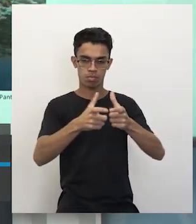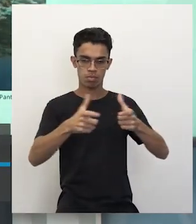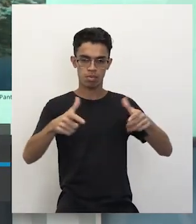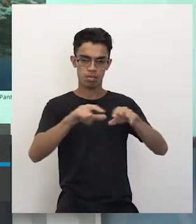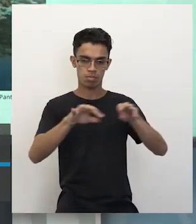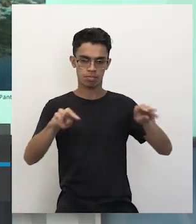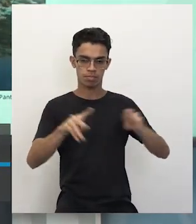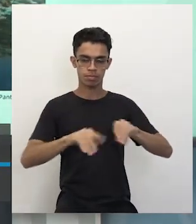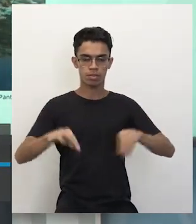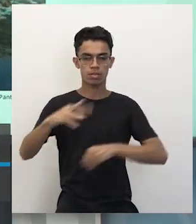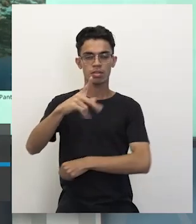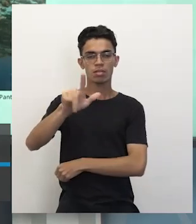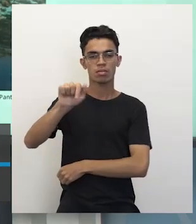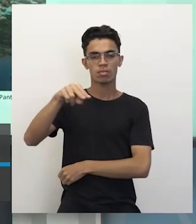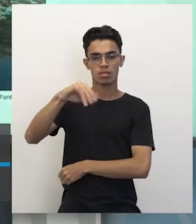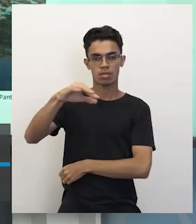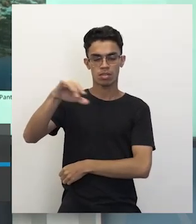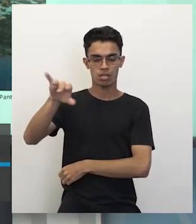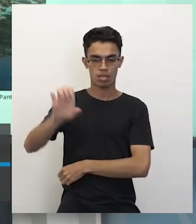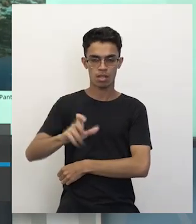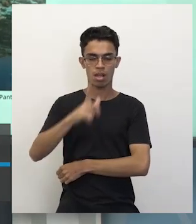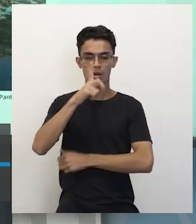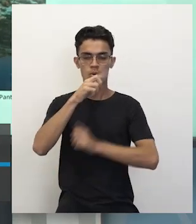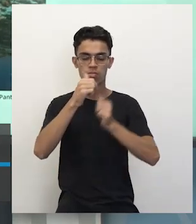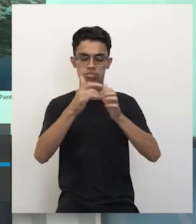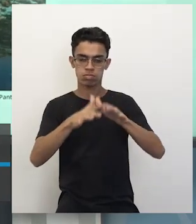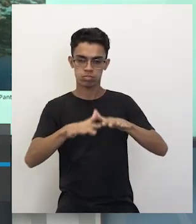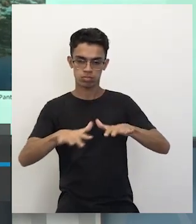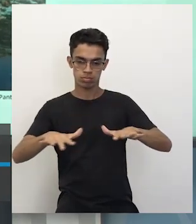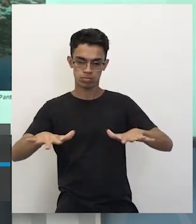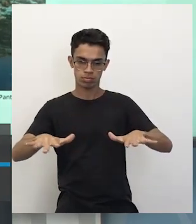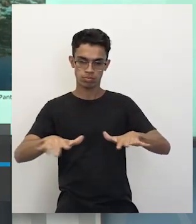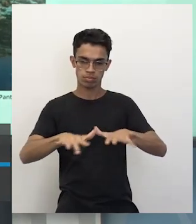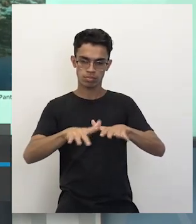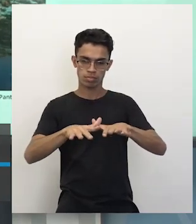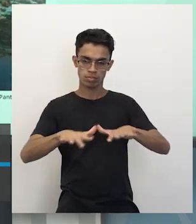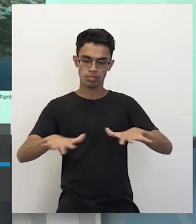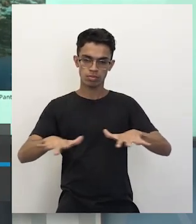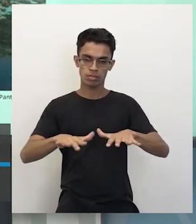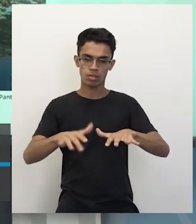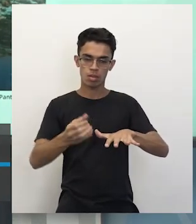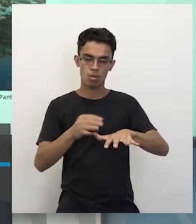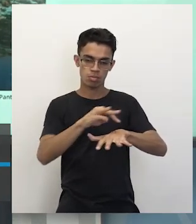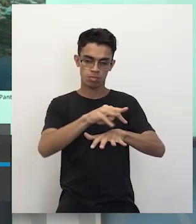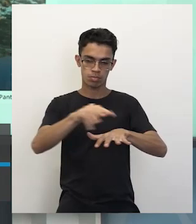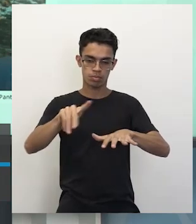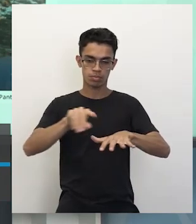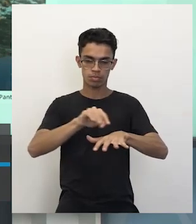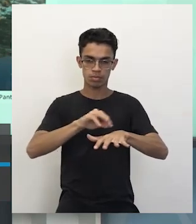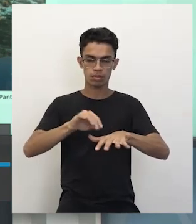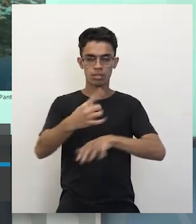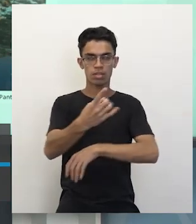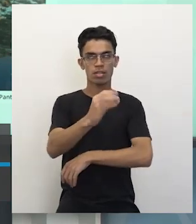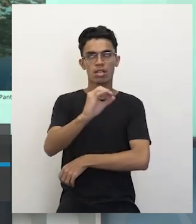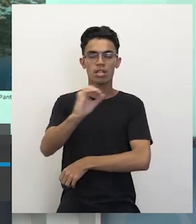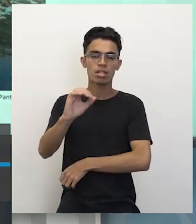isso significa? Na verdade, tem pouca elevação aí, tá? A elevação dos terrenos é entre 100 e 200 metros,